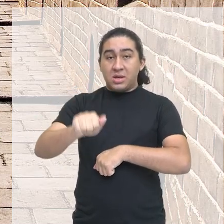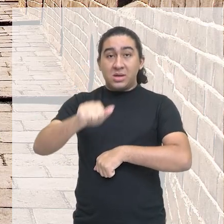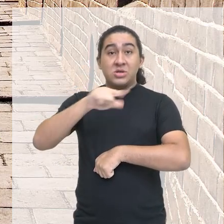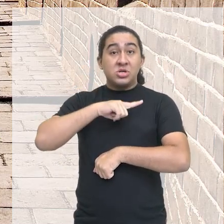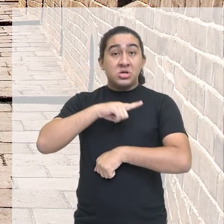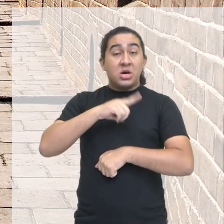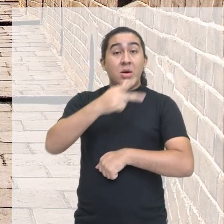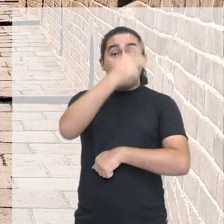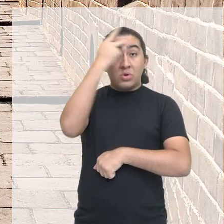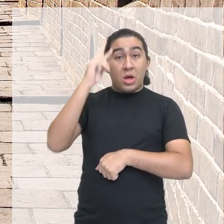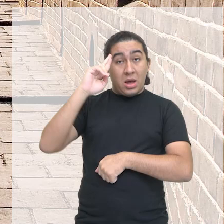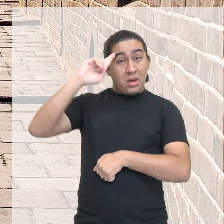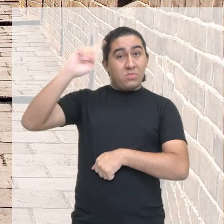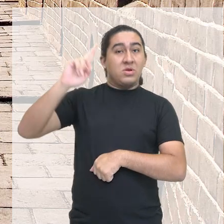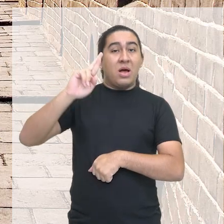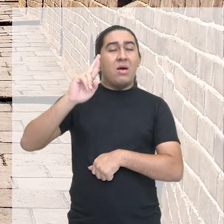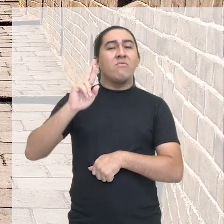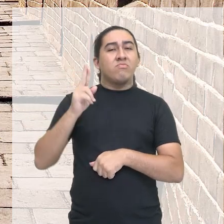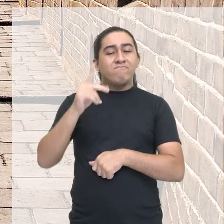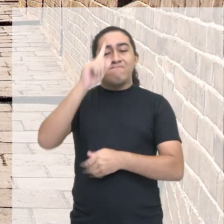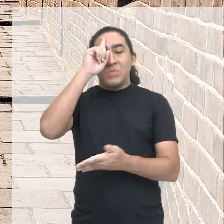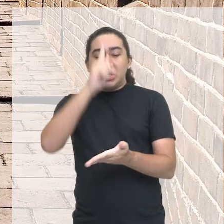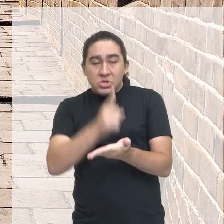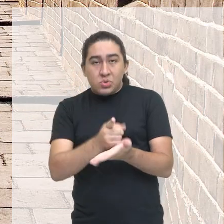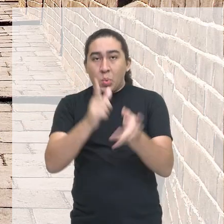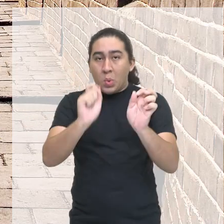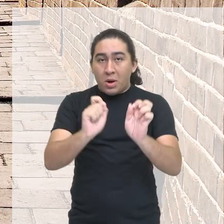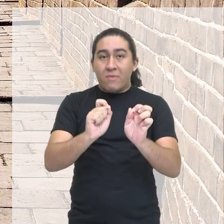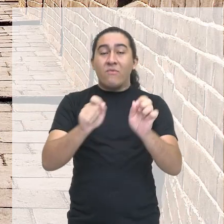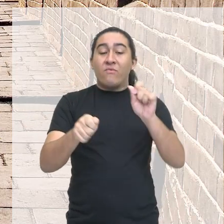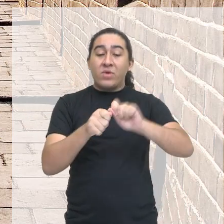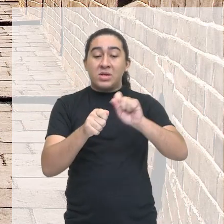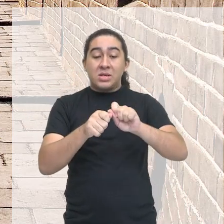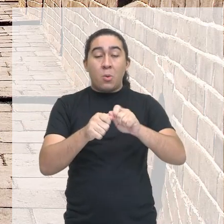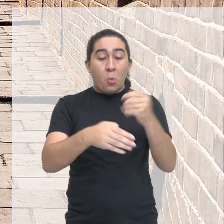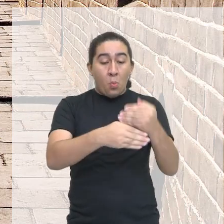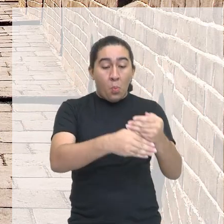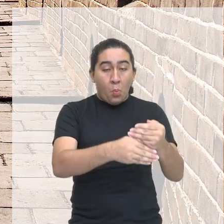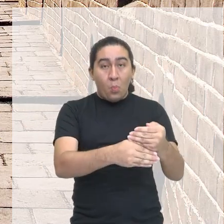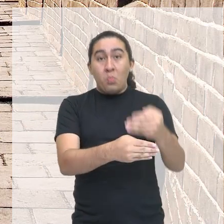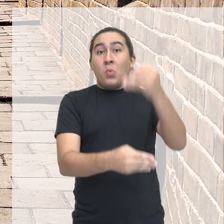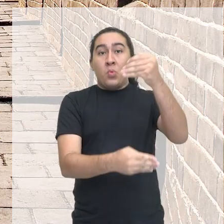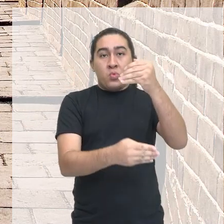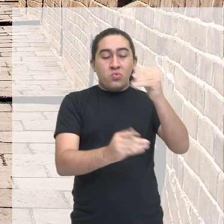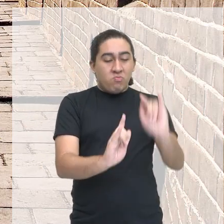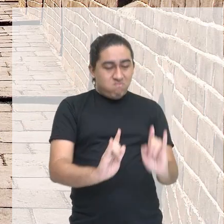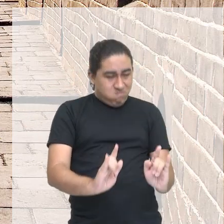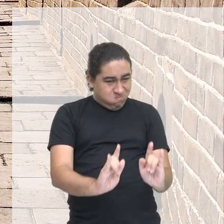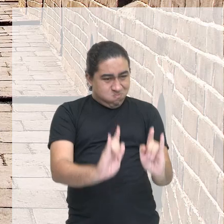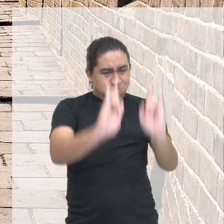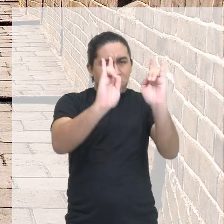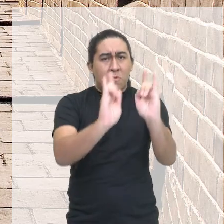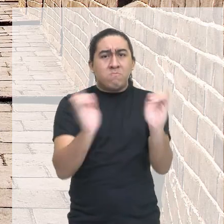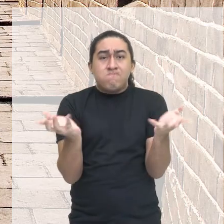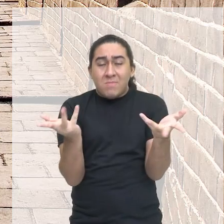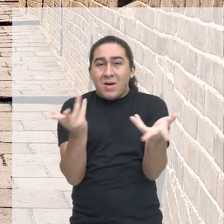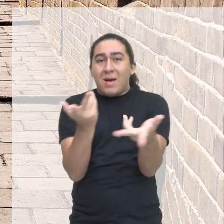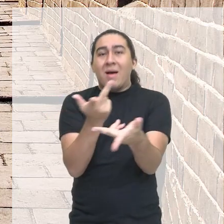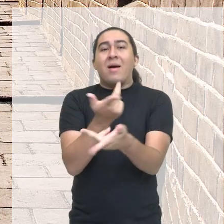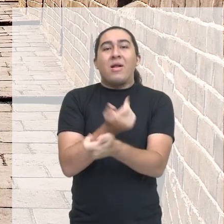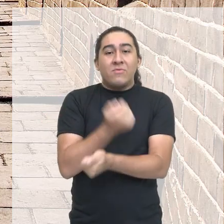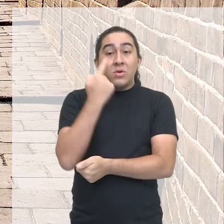essa decisão e construíram essa muralha magnífica e